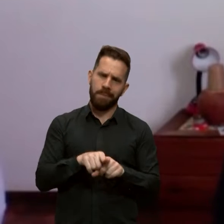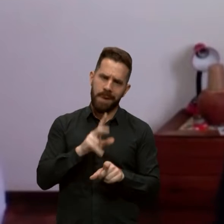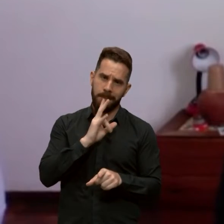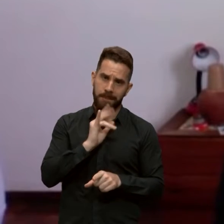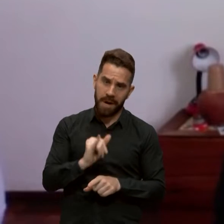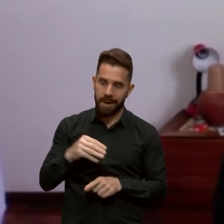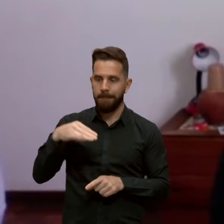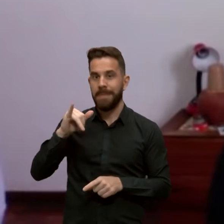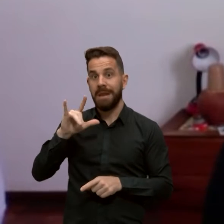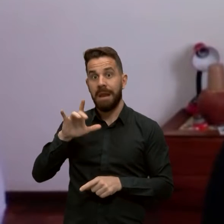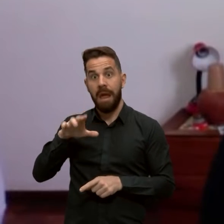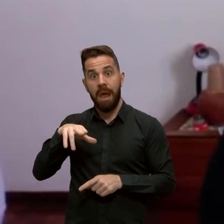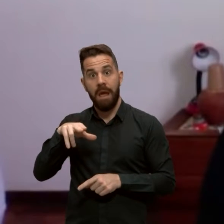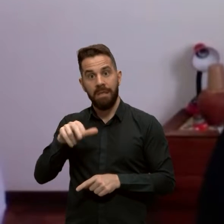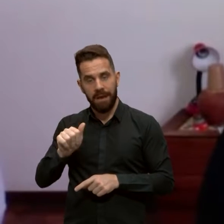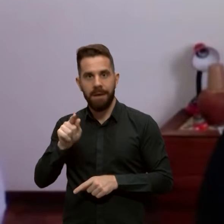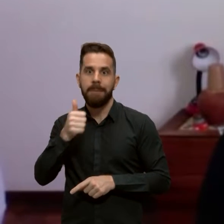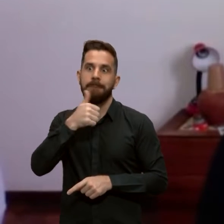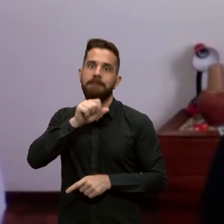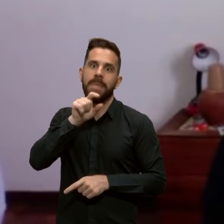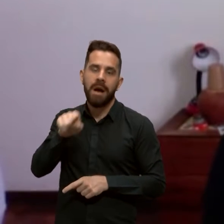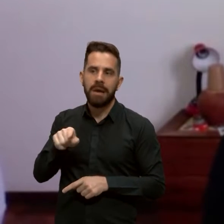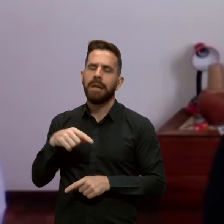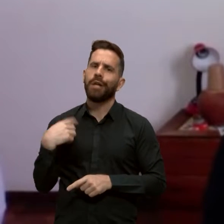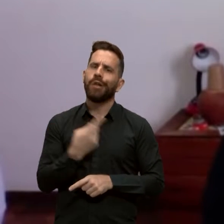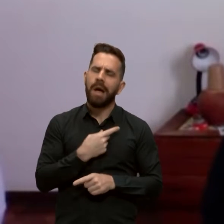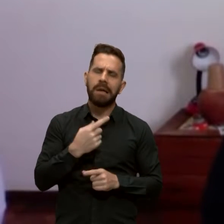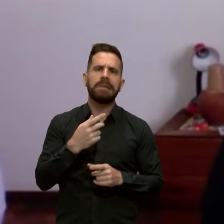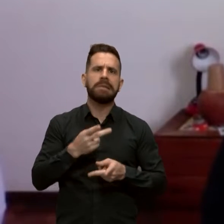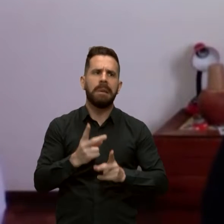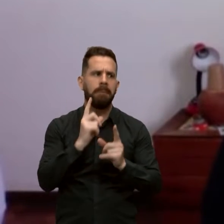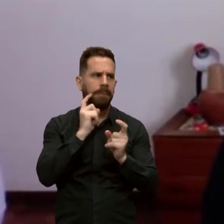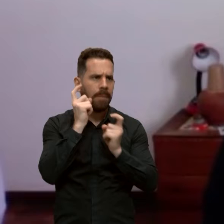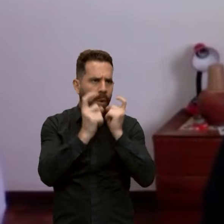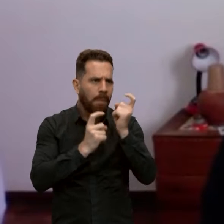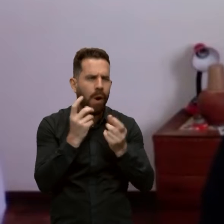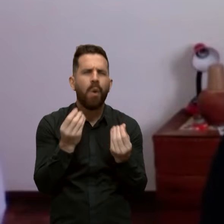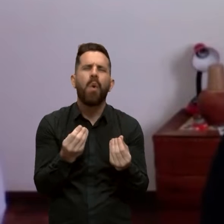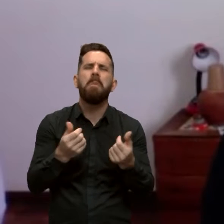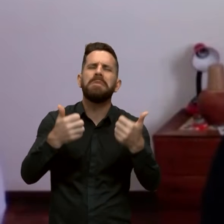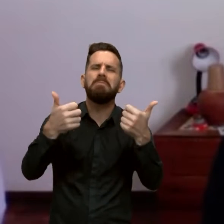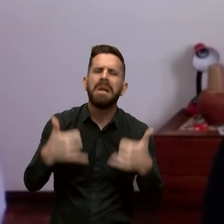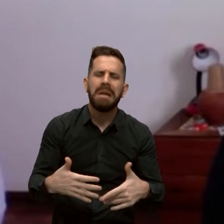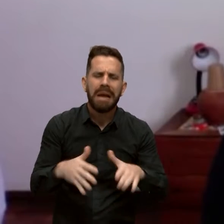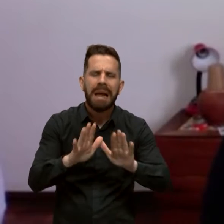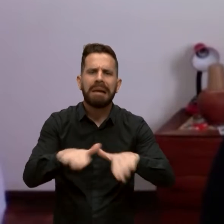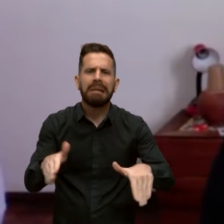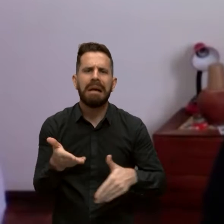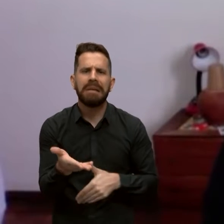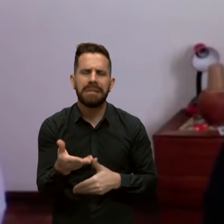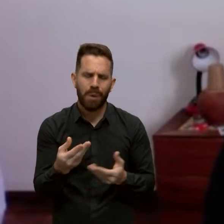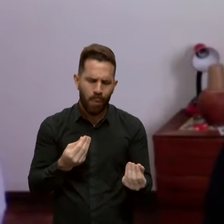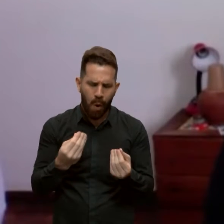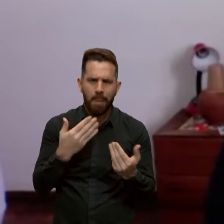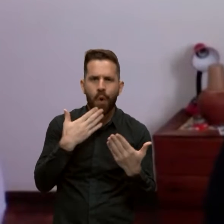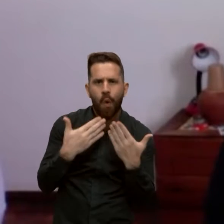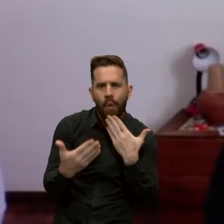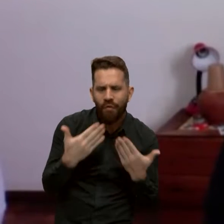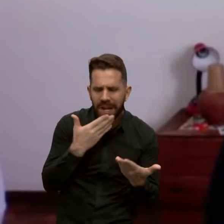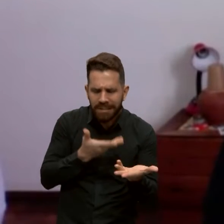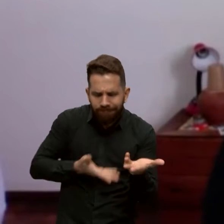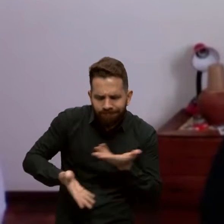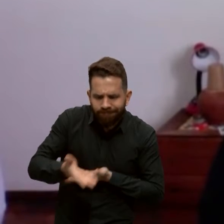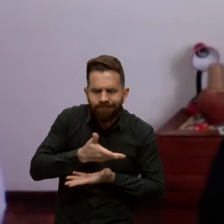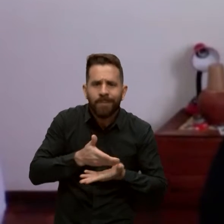gente obviamente tinha uma preocupação como é que a gente explica isso para as crianças, né? Como é que a gente conversa em casa, e de conversas desse